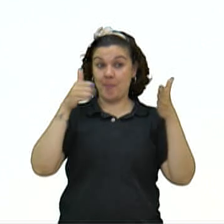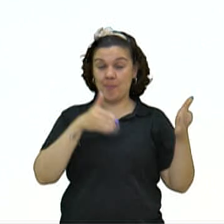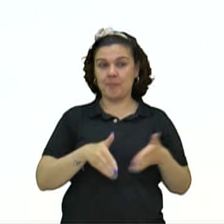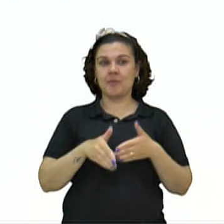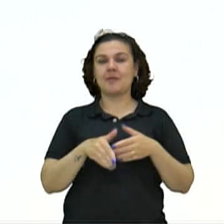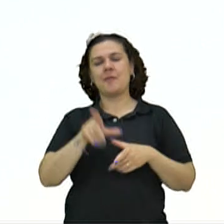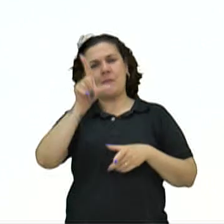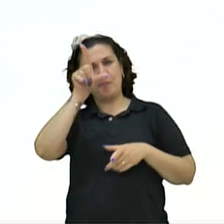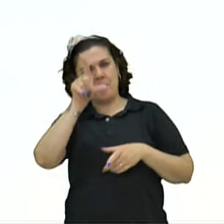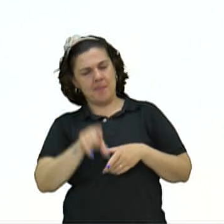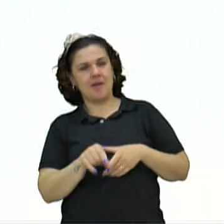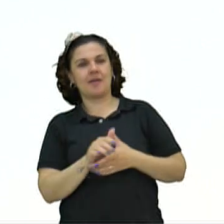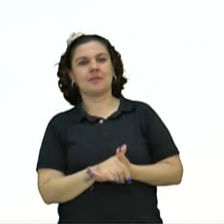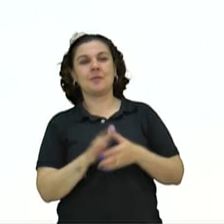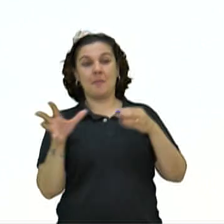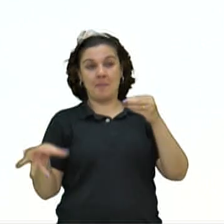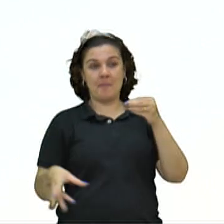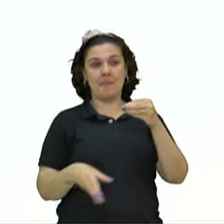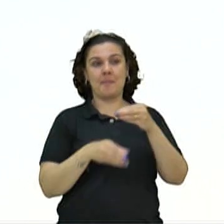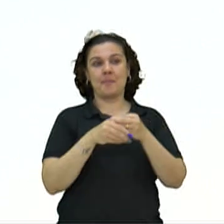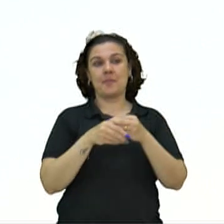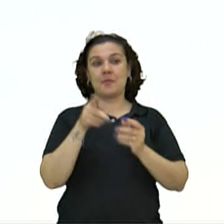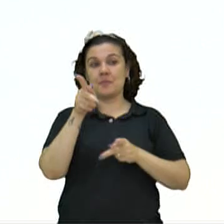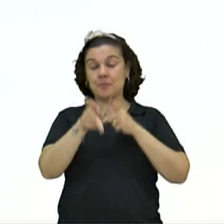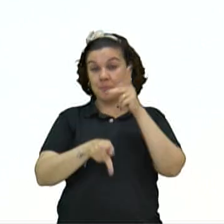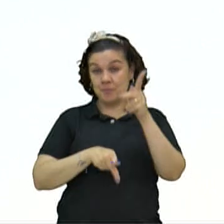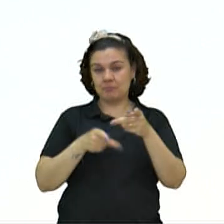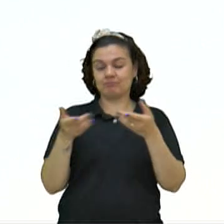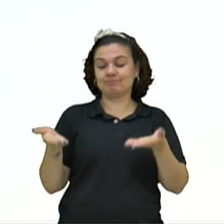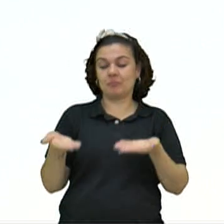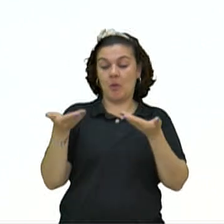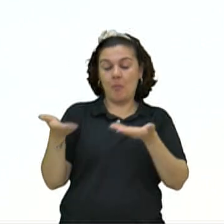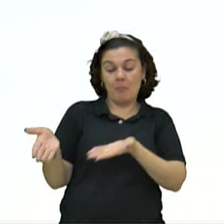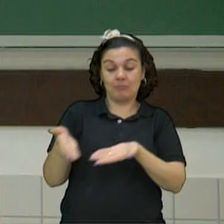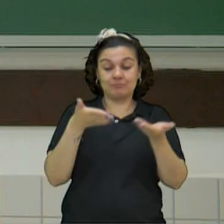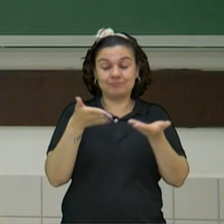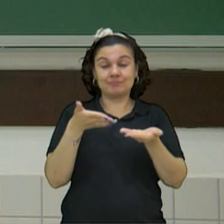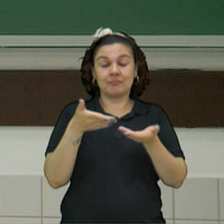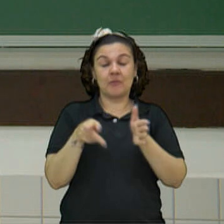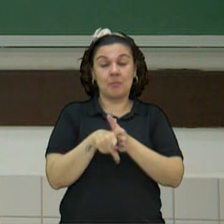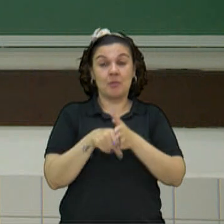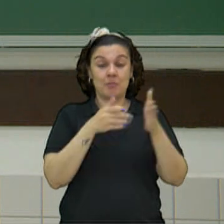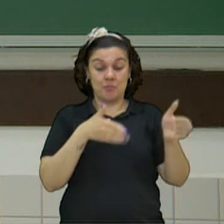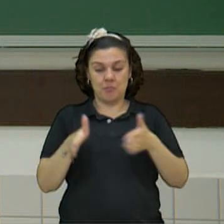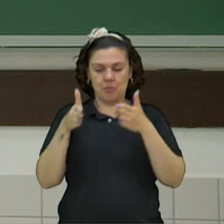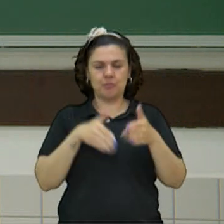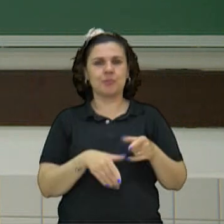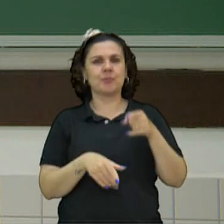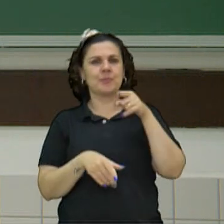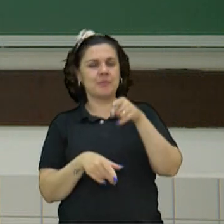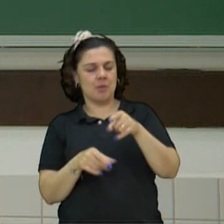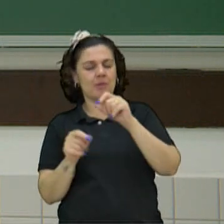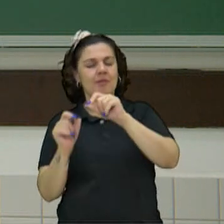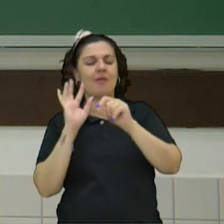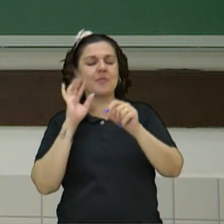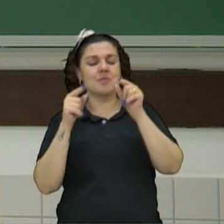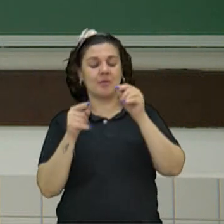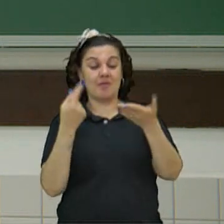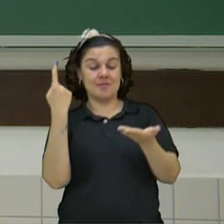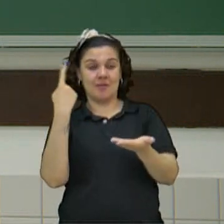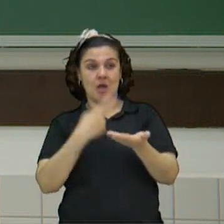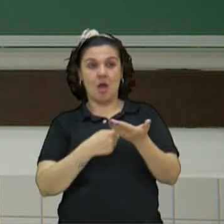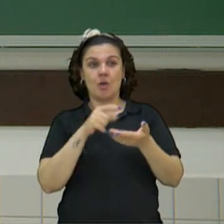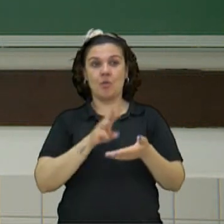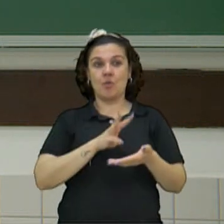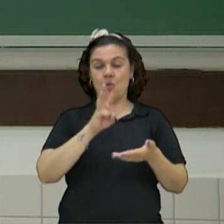a custo de produção, incrementando a demanda de seus produtos. Acordo de Bretton Woods é o momento que